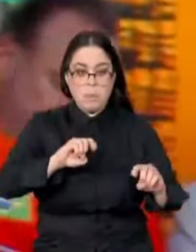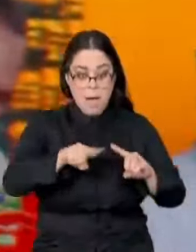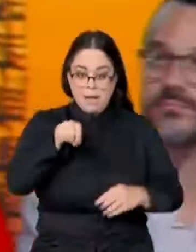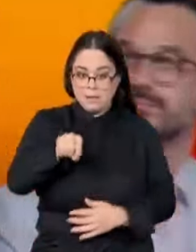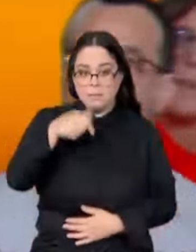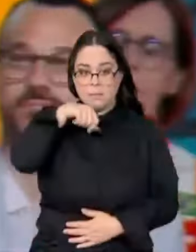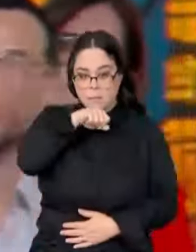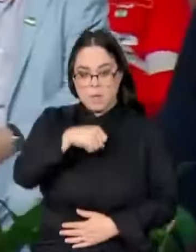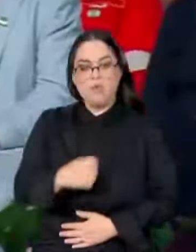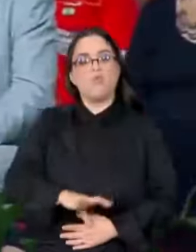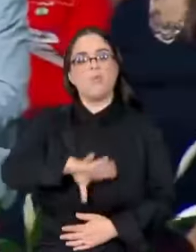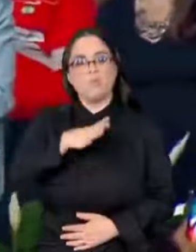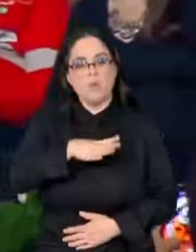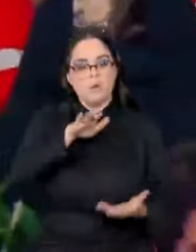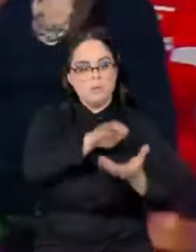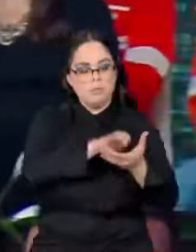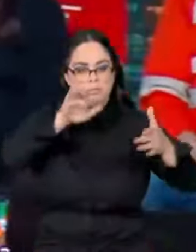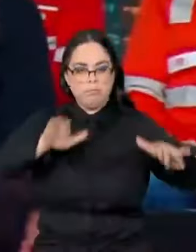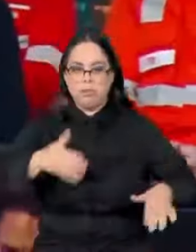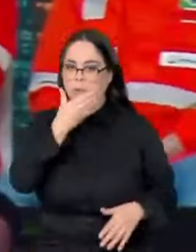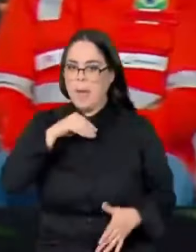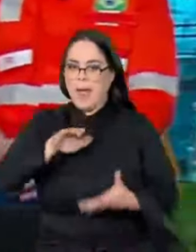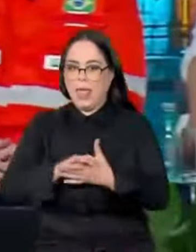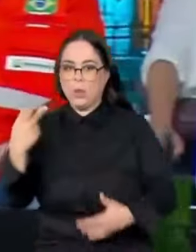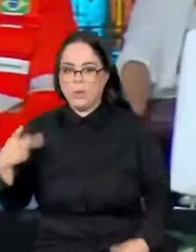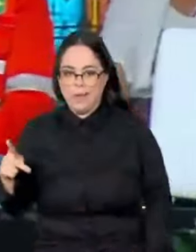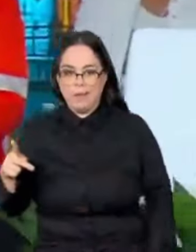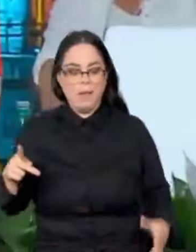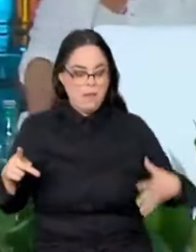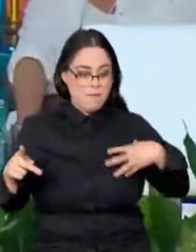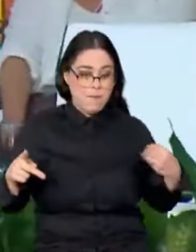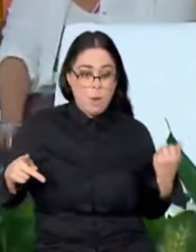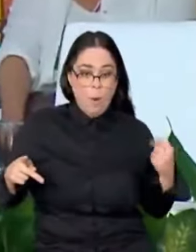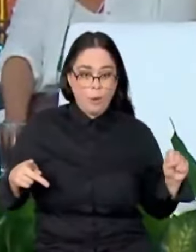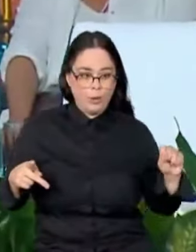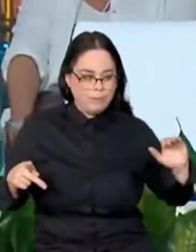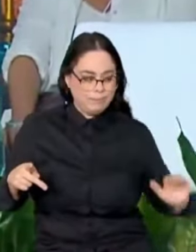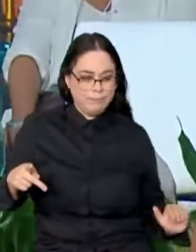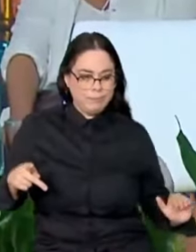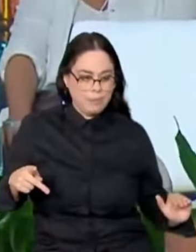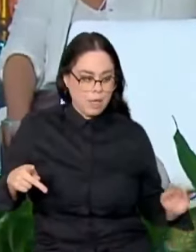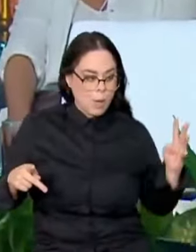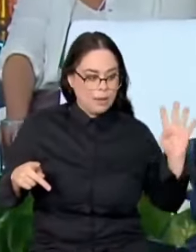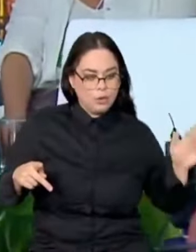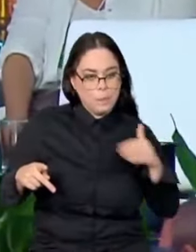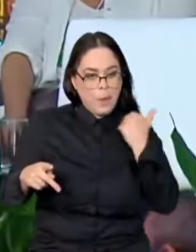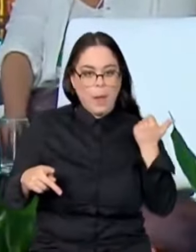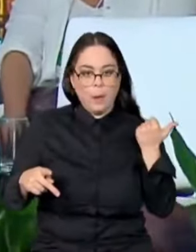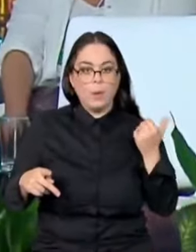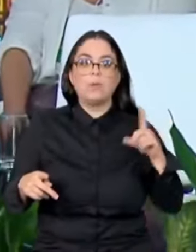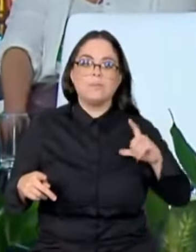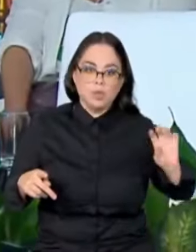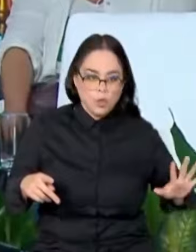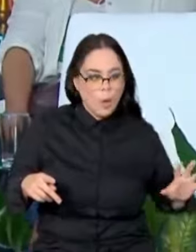coragem de se separar do marido com 8 filhos menores, porque 4 já tinham morrido.